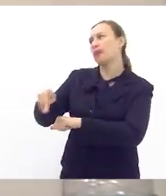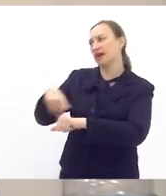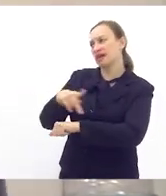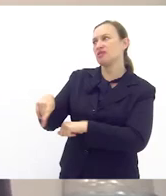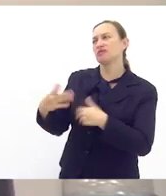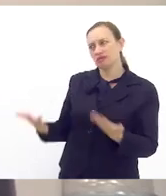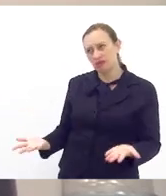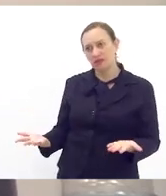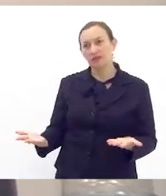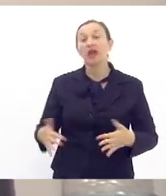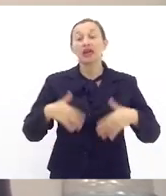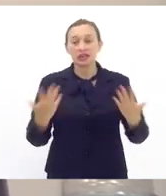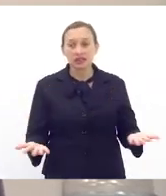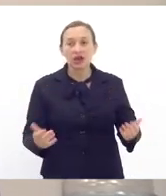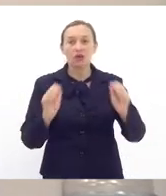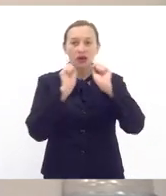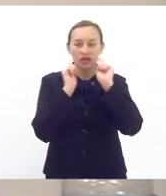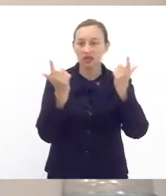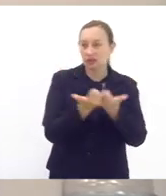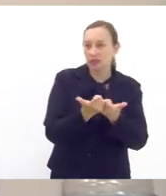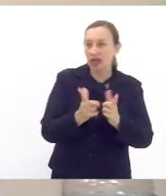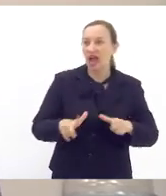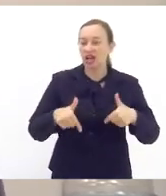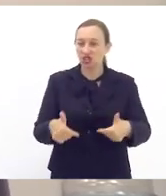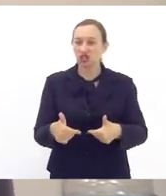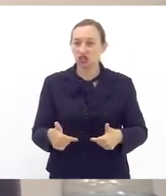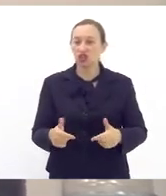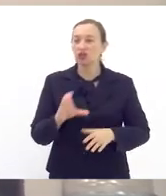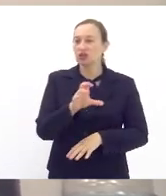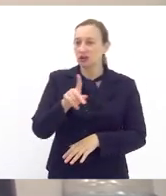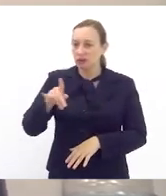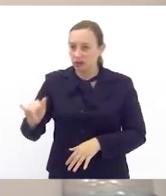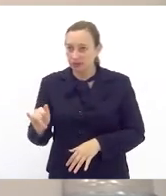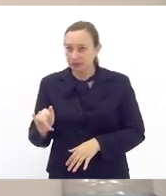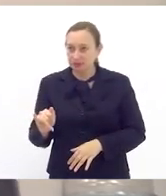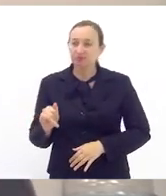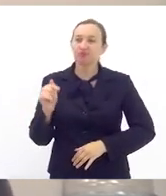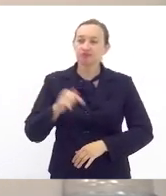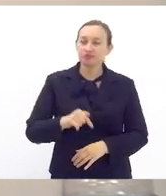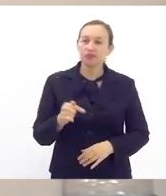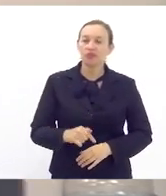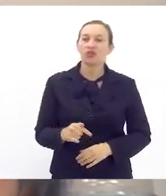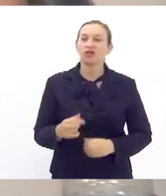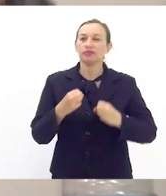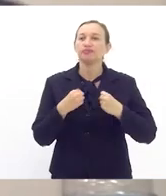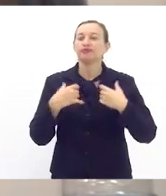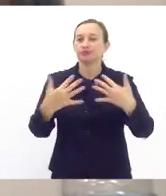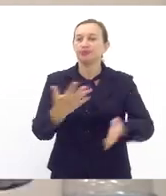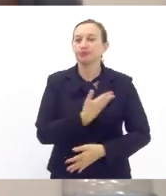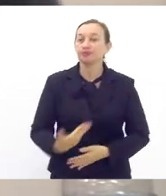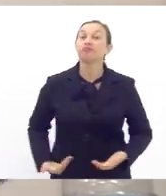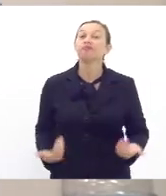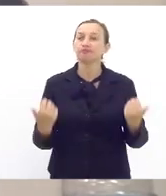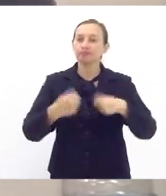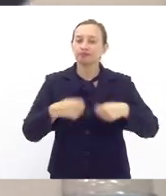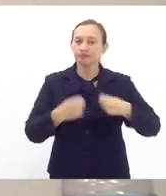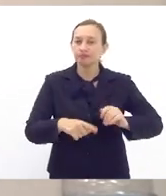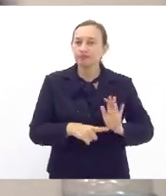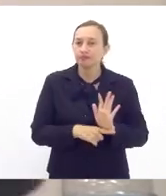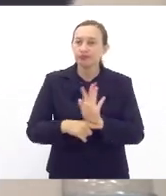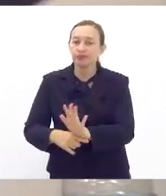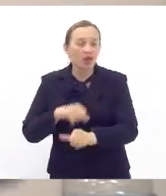além de posicionar como se posicionou nascer peixe que teve aqui além das iniciativas que estamos tirando aqui nessa audiência pública ela precisa ajudar